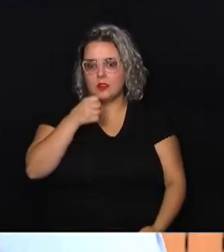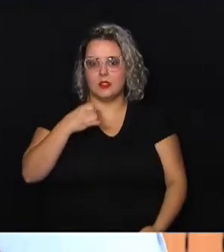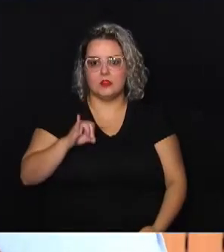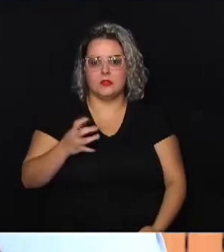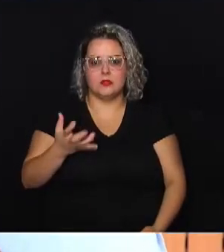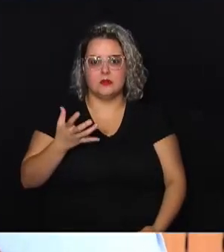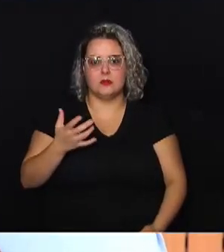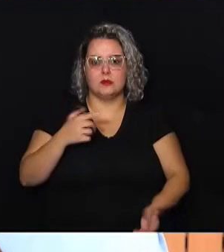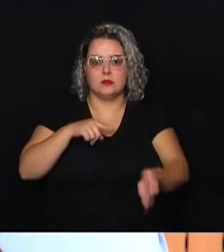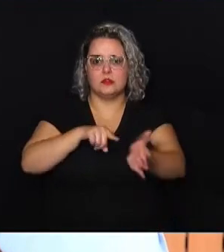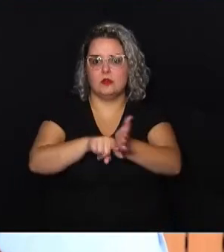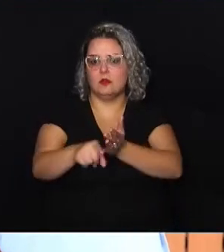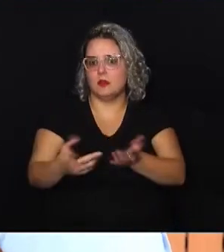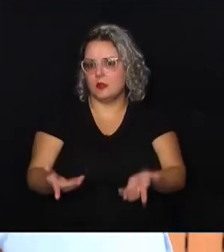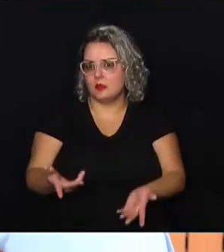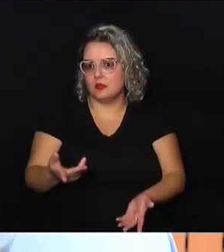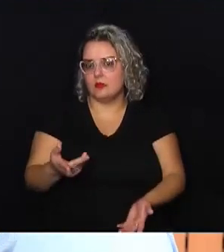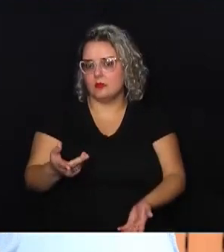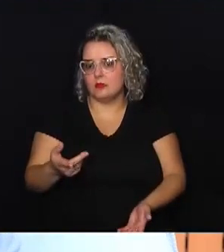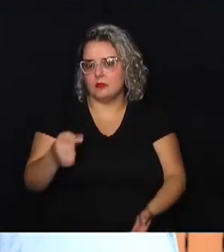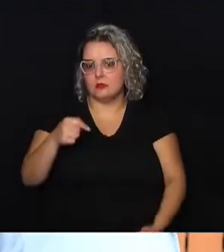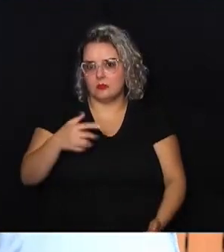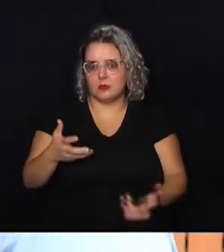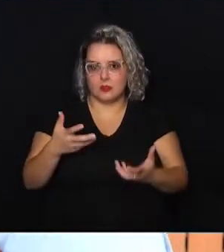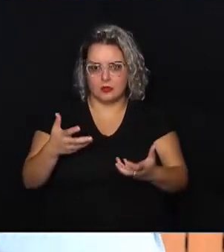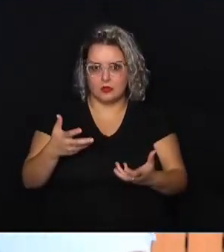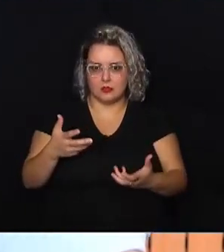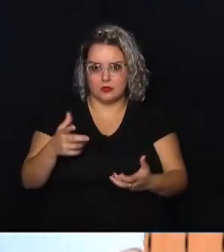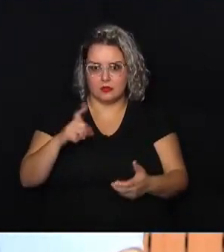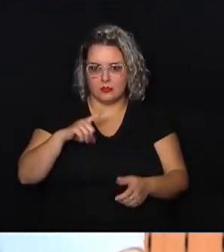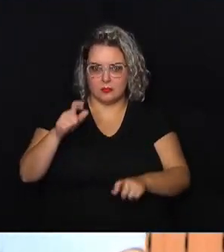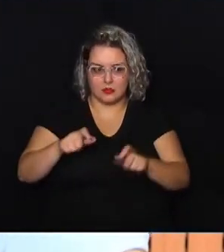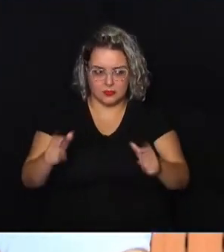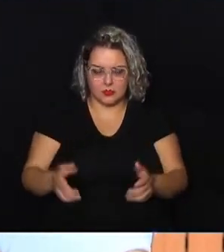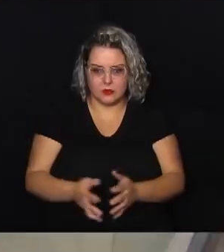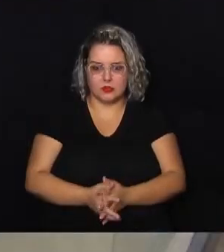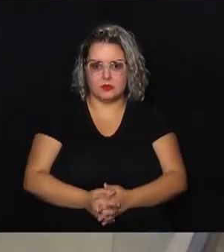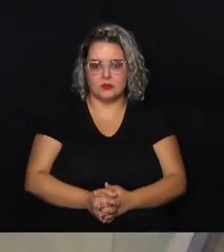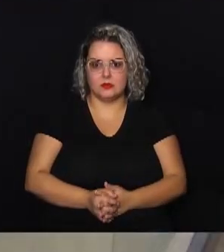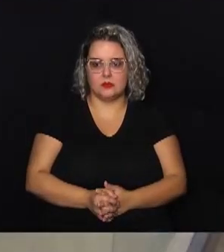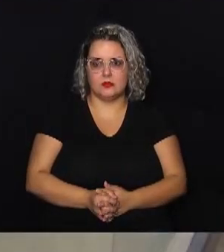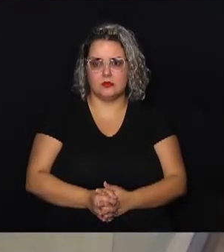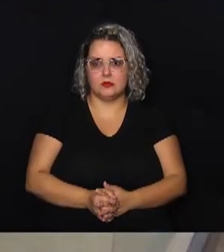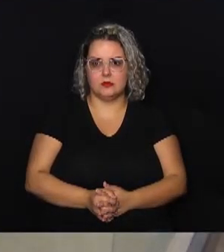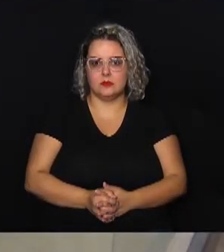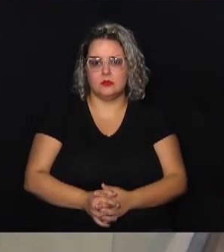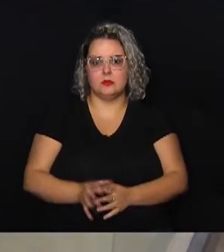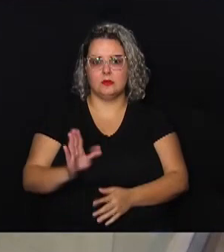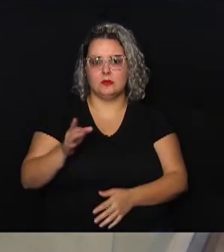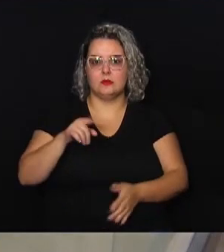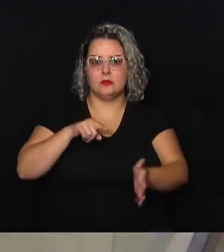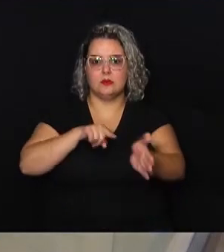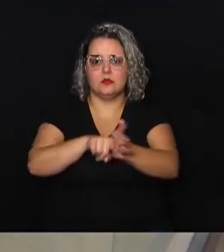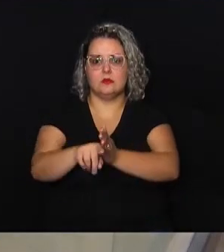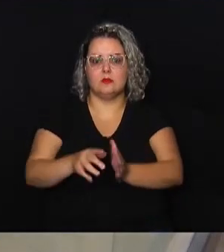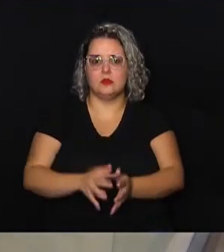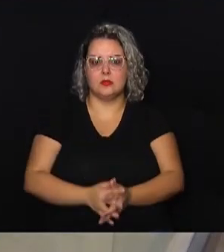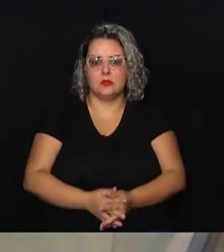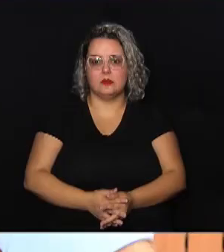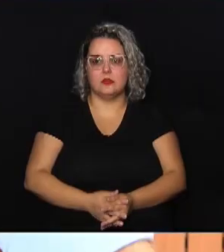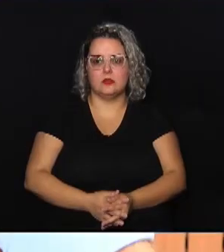quiser fazer alguma pergunta aqui na plateia. Tem alguém? Eu já consultei o